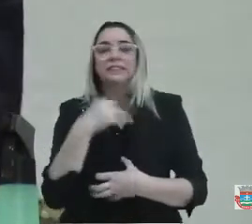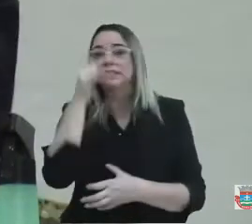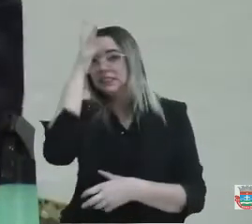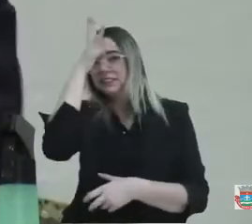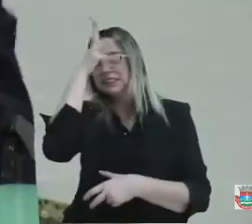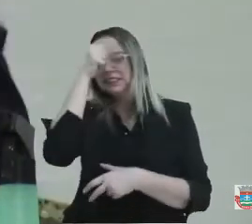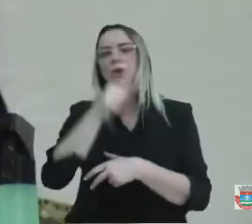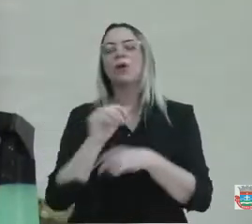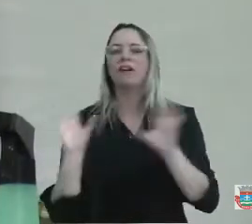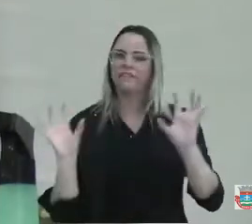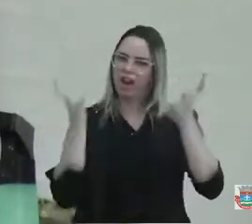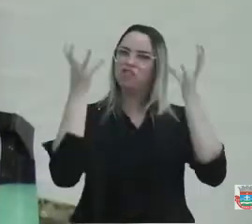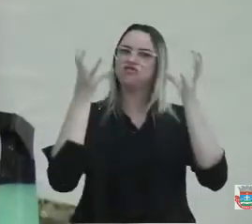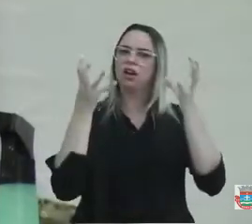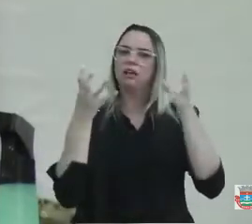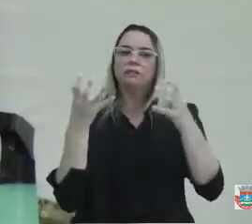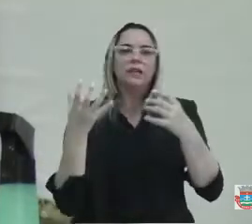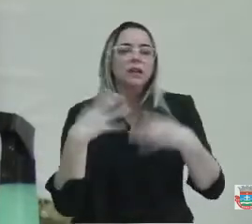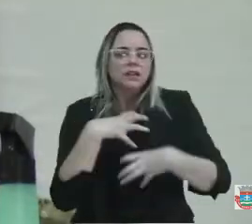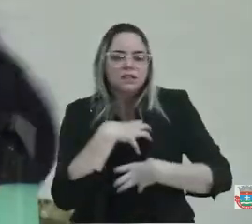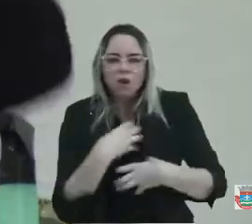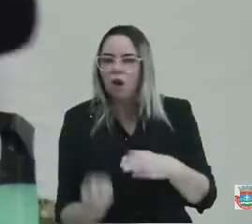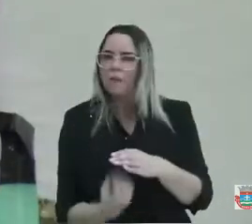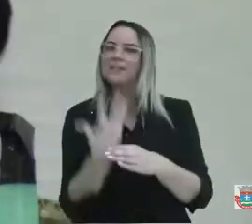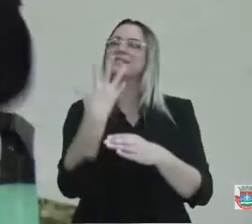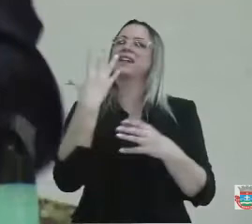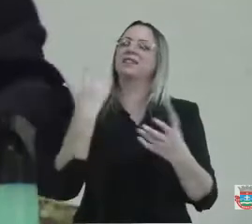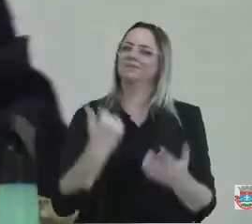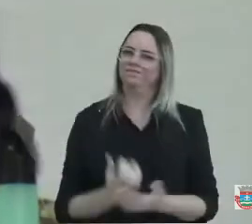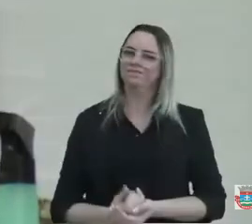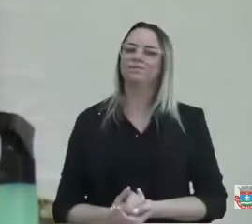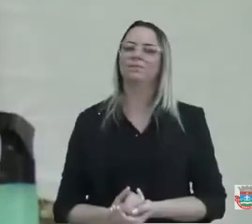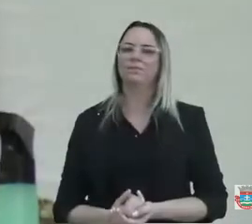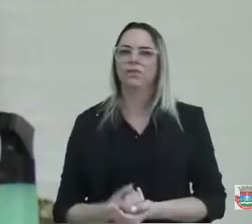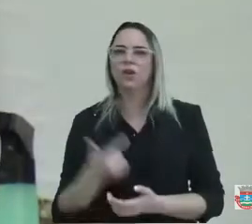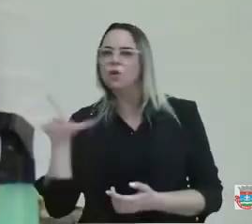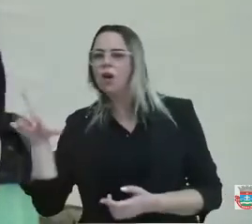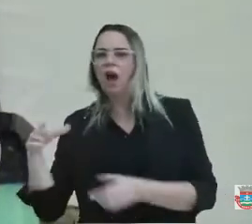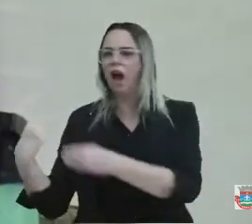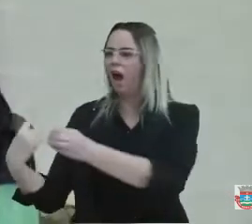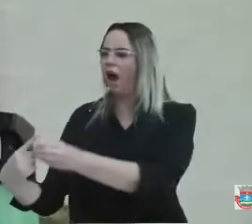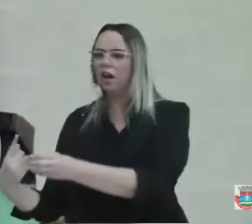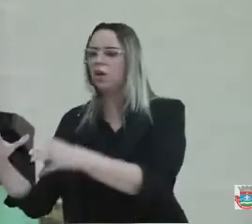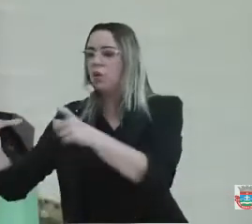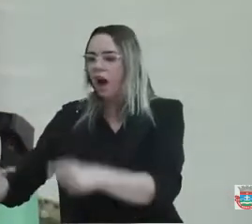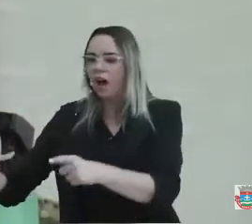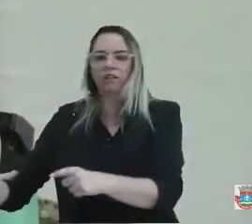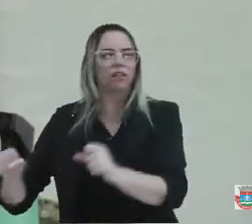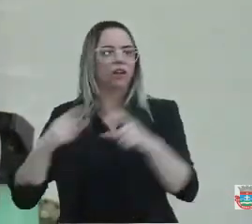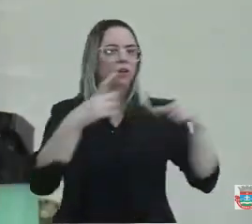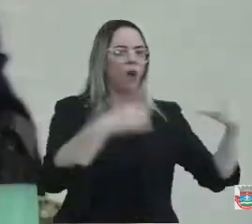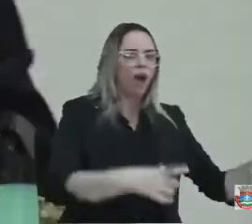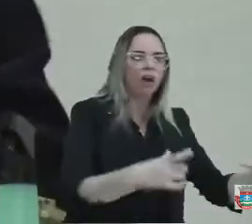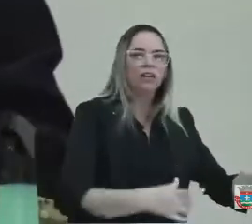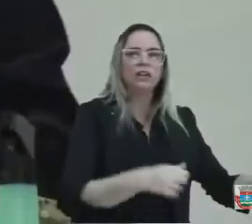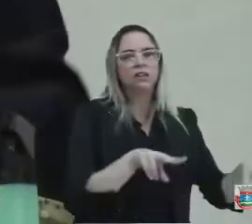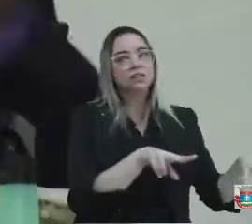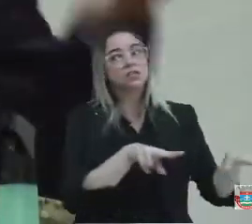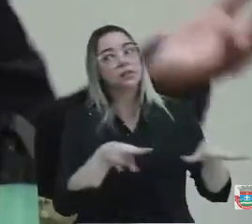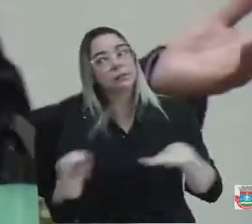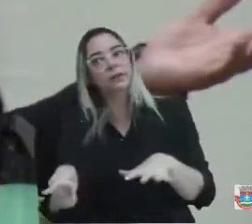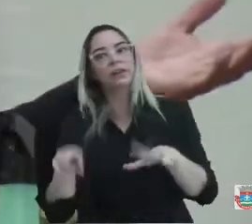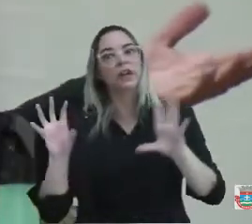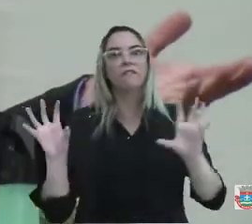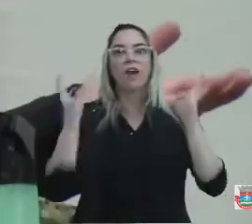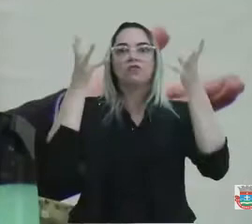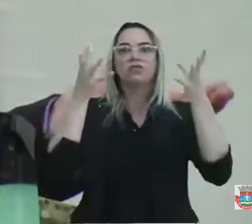acabando a essência, a festa da galinha, uma hora é no lugar, outra hora é no lugar. Estamos em plena semana da festa da galinha e não